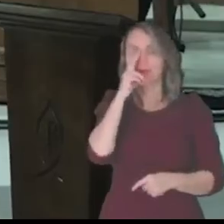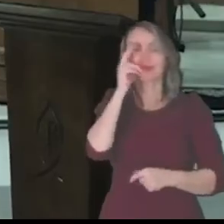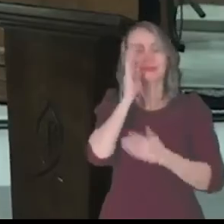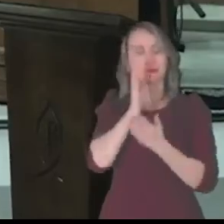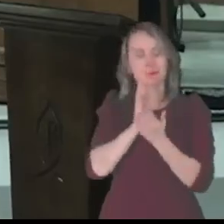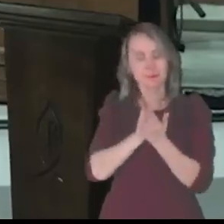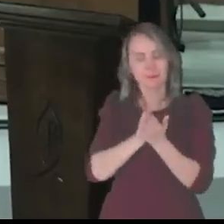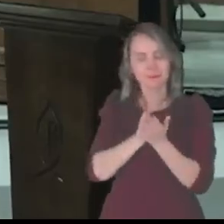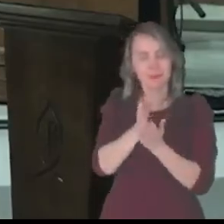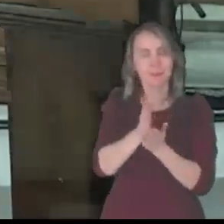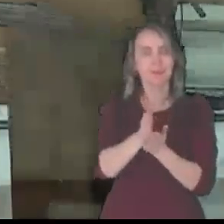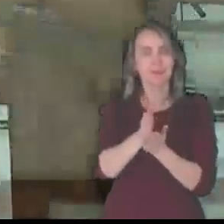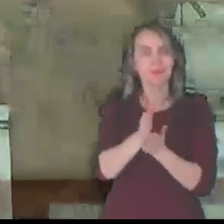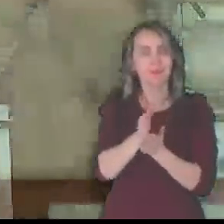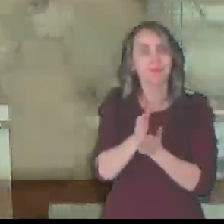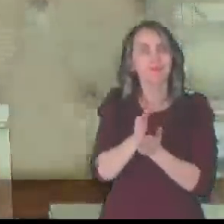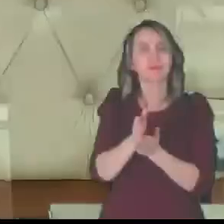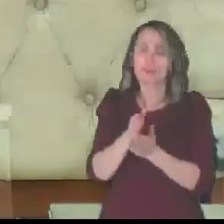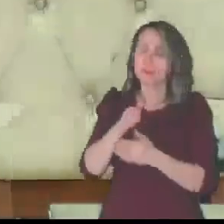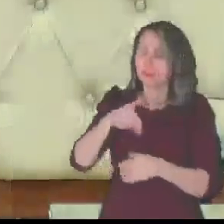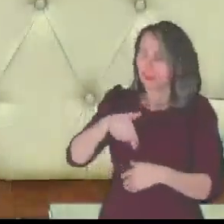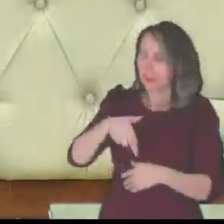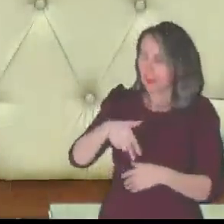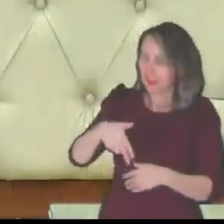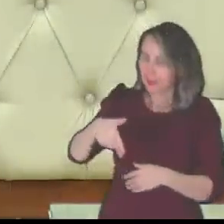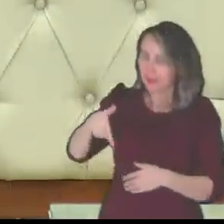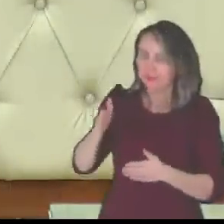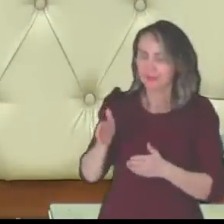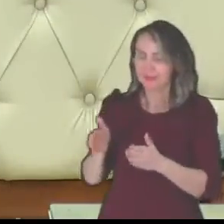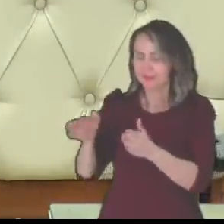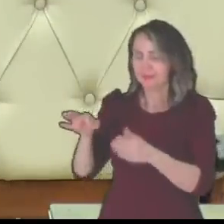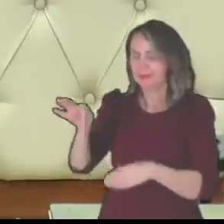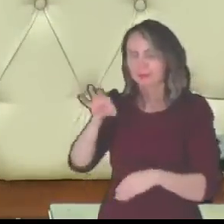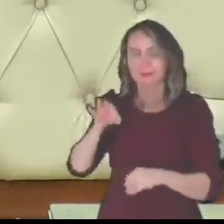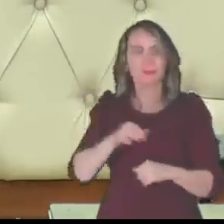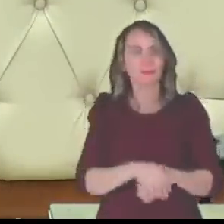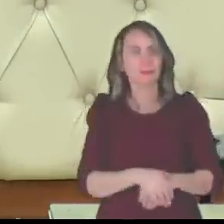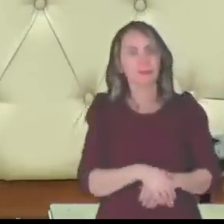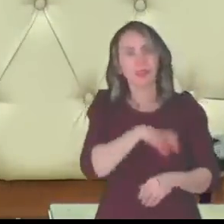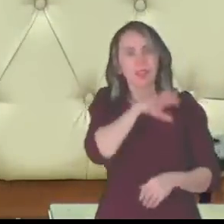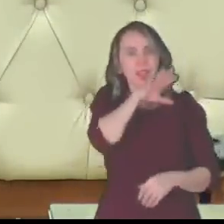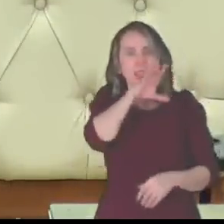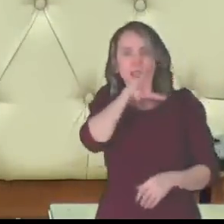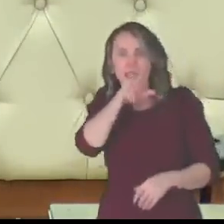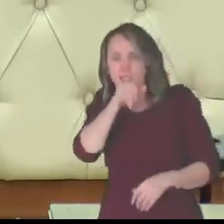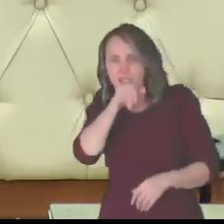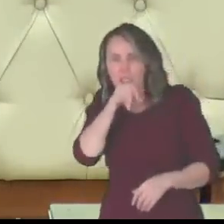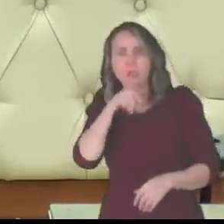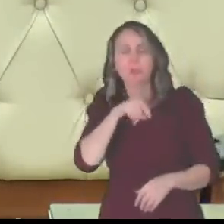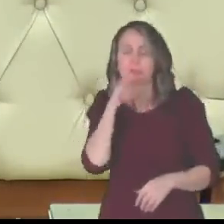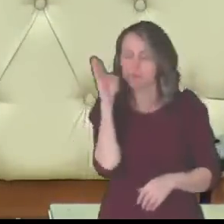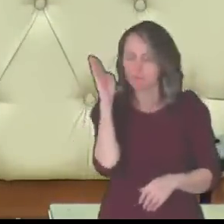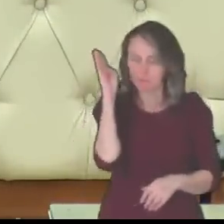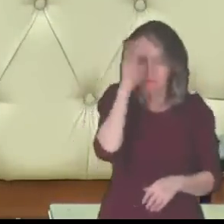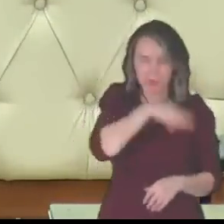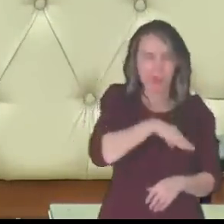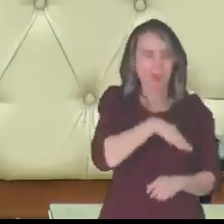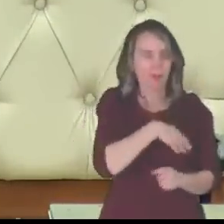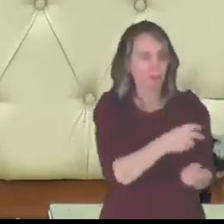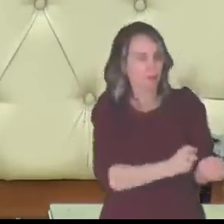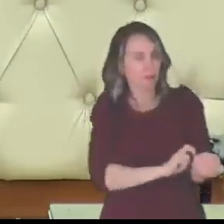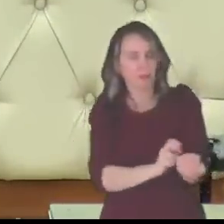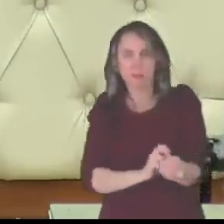por ele Jesus tira as férias Jesus Leão é bicho mau glória a Deus animal feroz